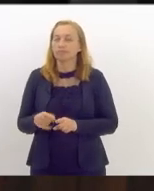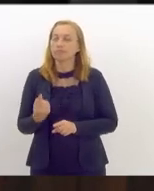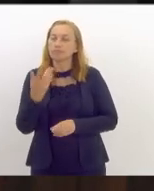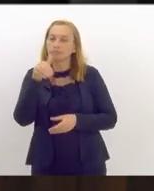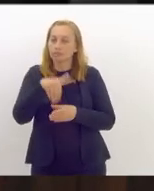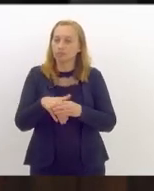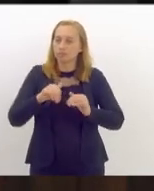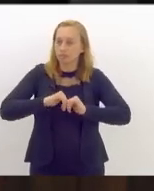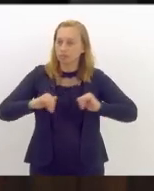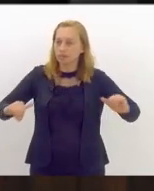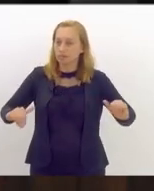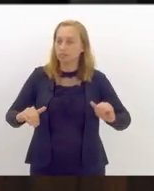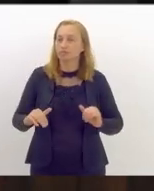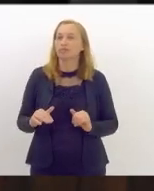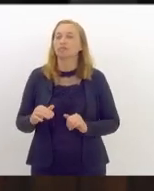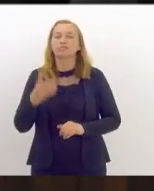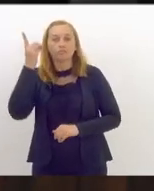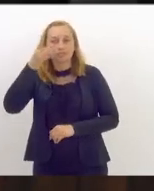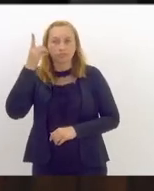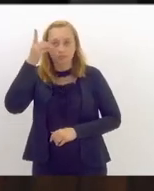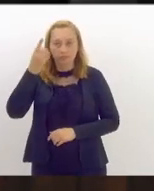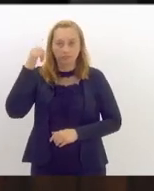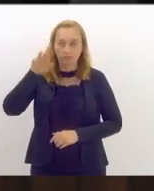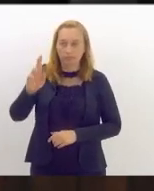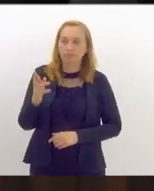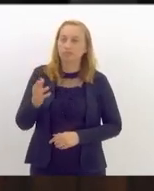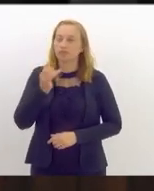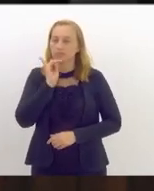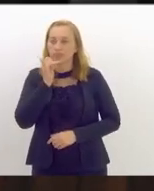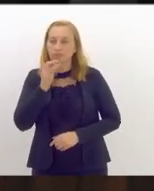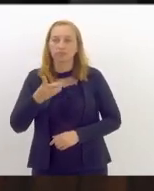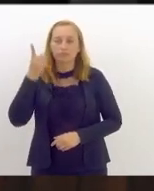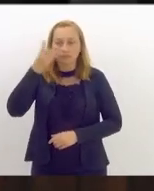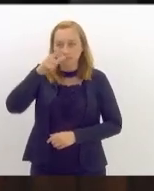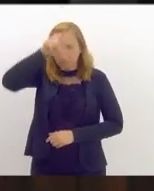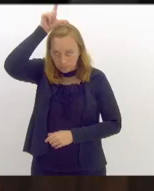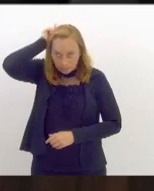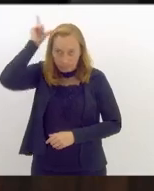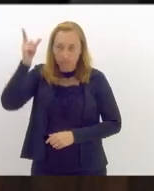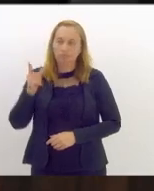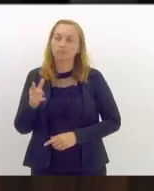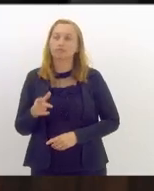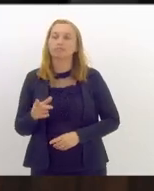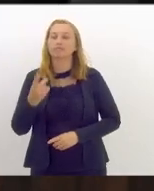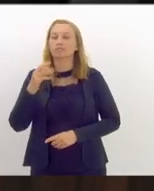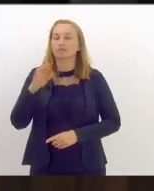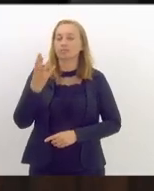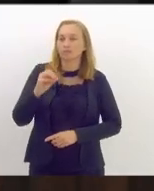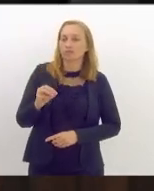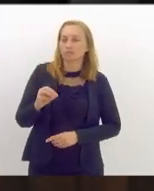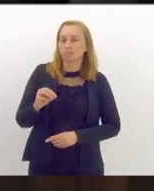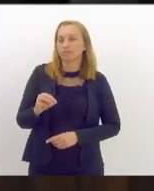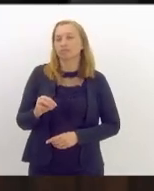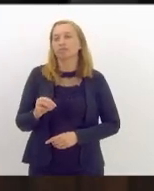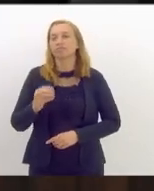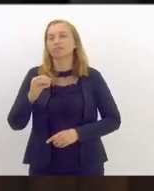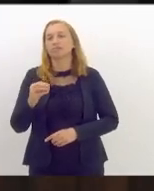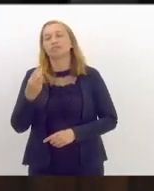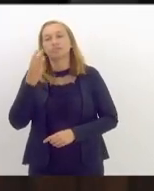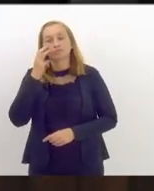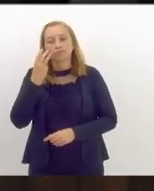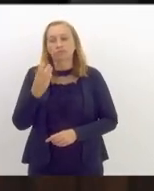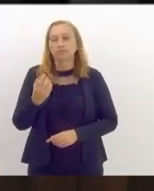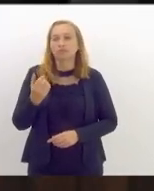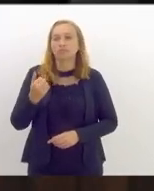voto separado favorável Deputado heliomar relatou os Deputado Luiz Paulo relator vencido Chico Machado Carlos de mim que waldeck